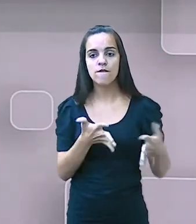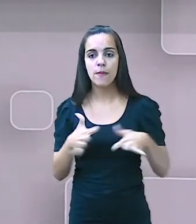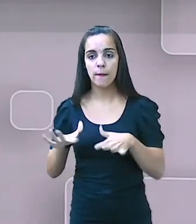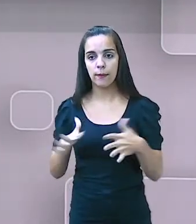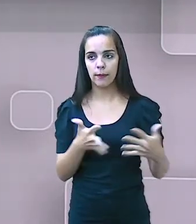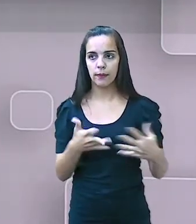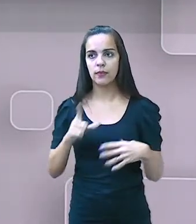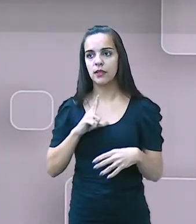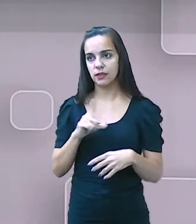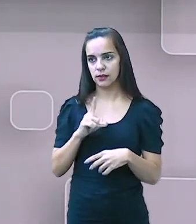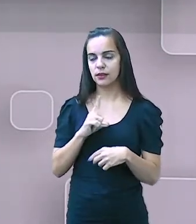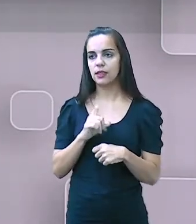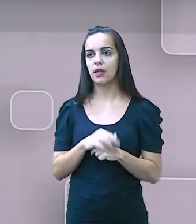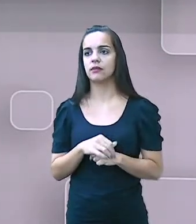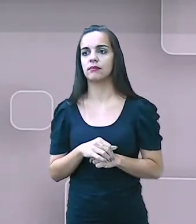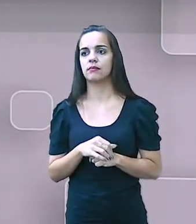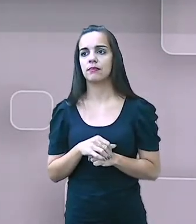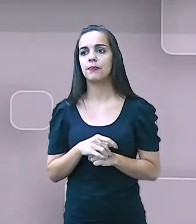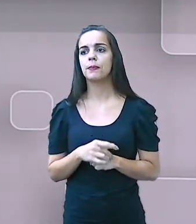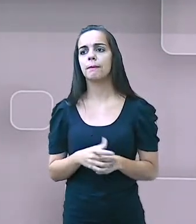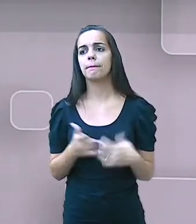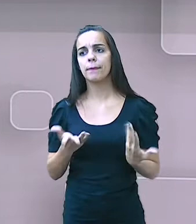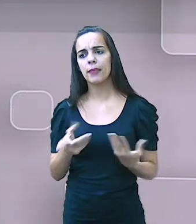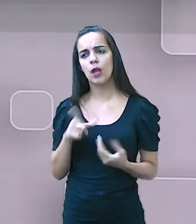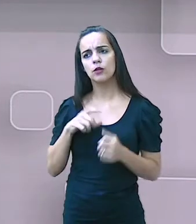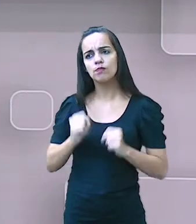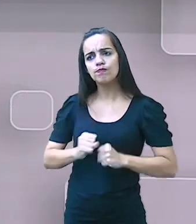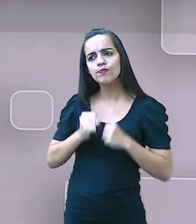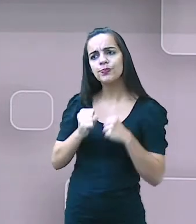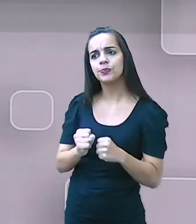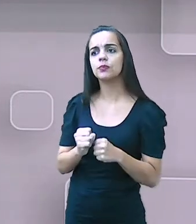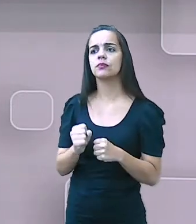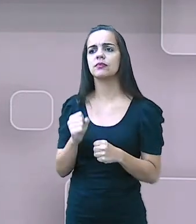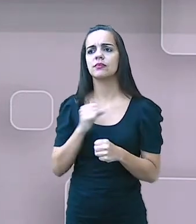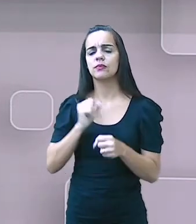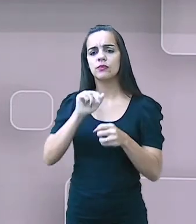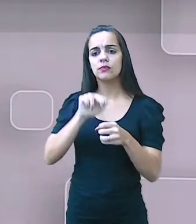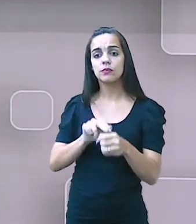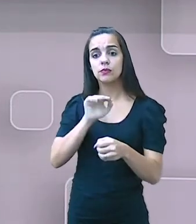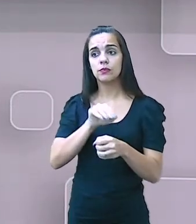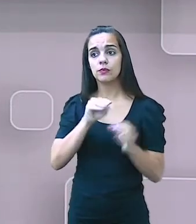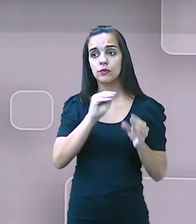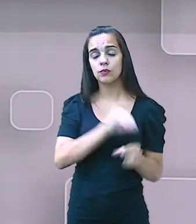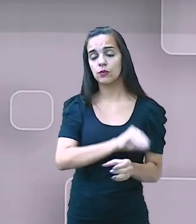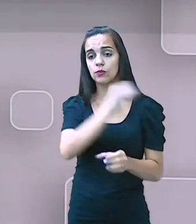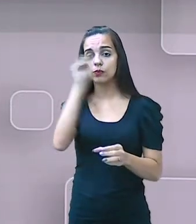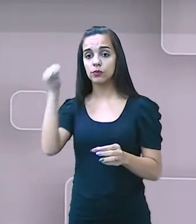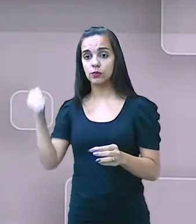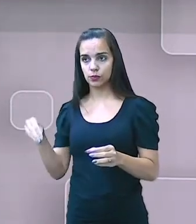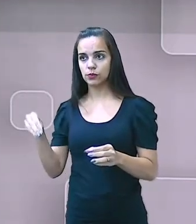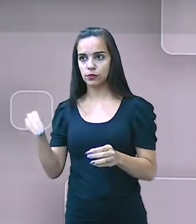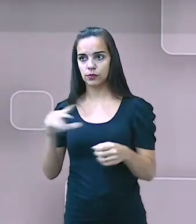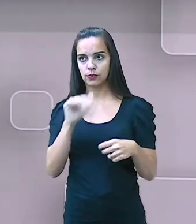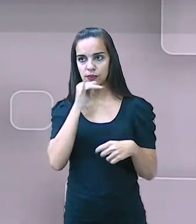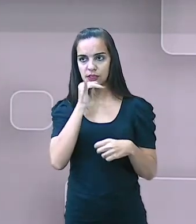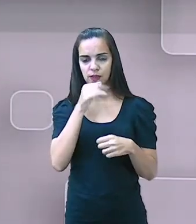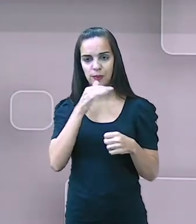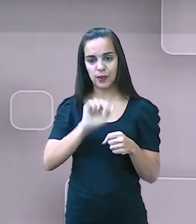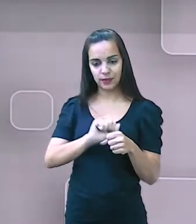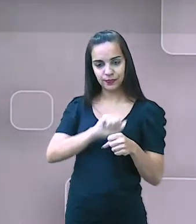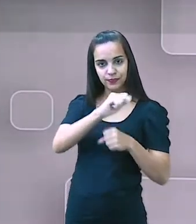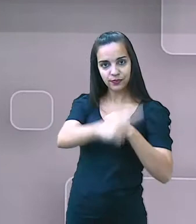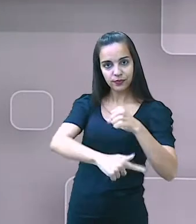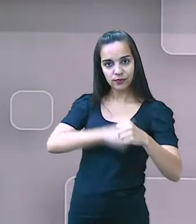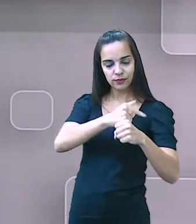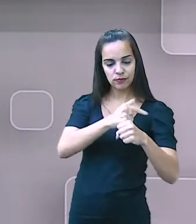está ocupando, ele também pode saltar de um nível interno para